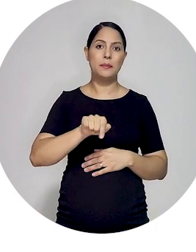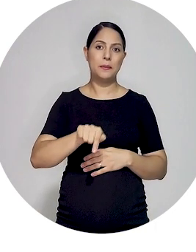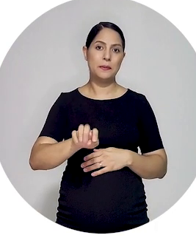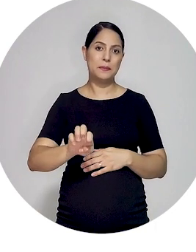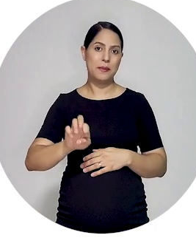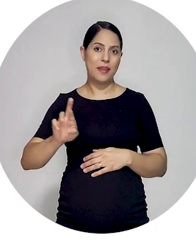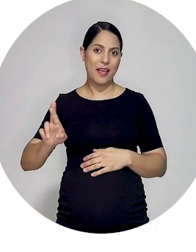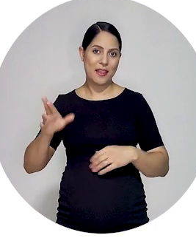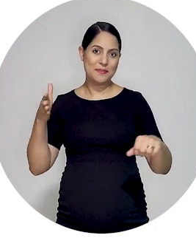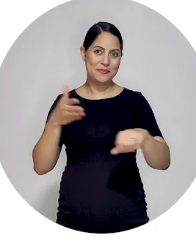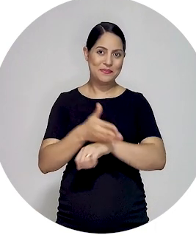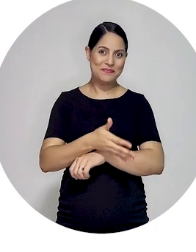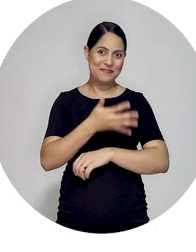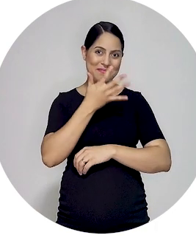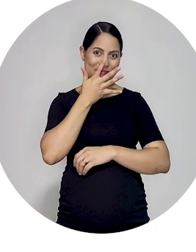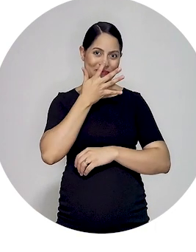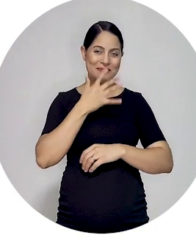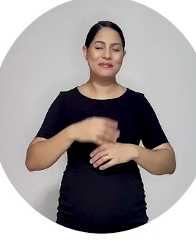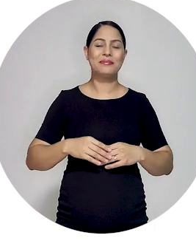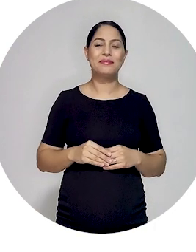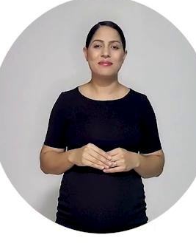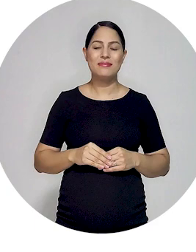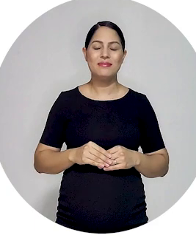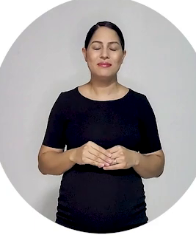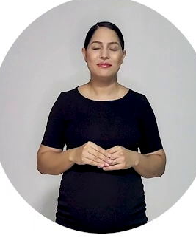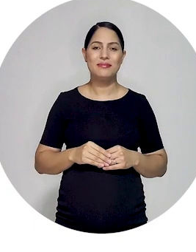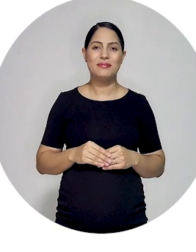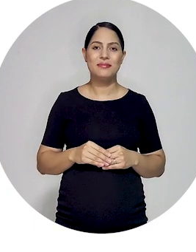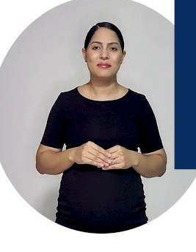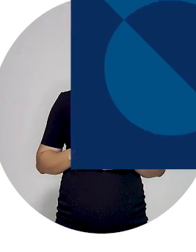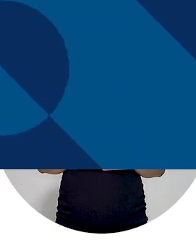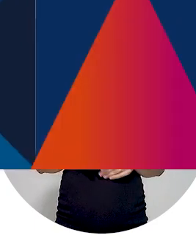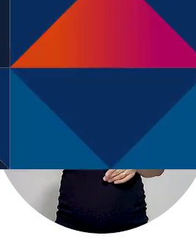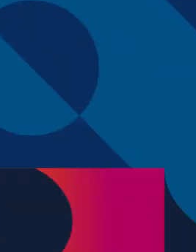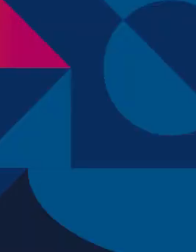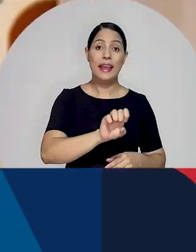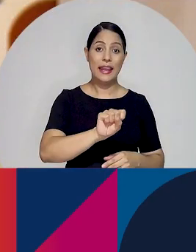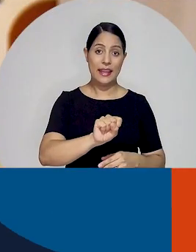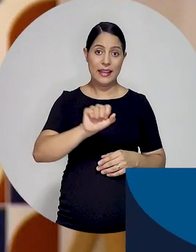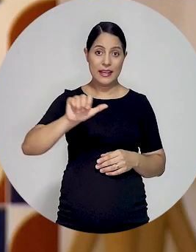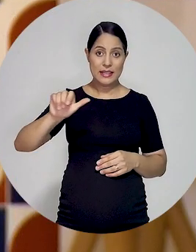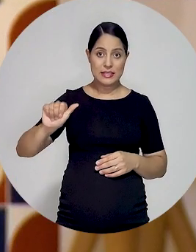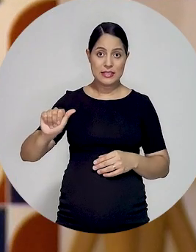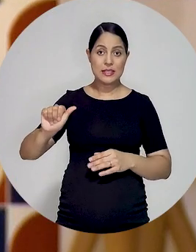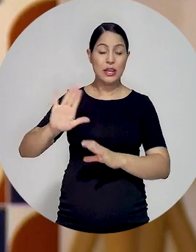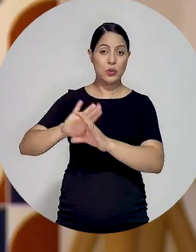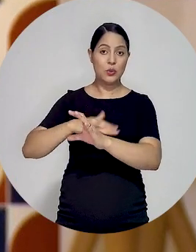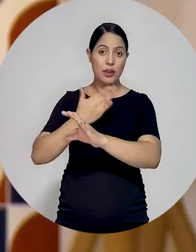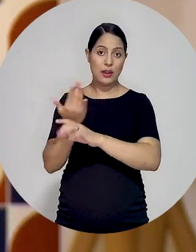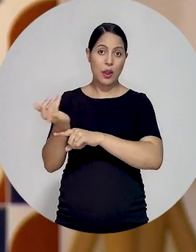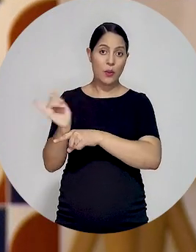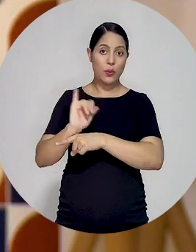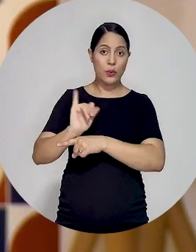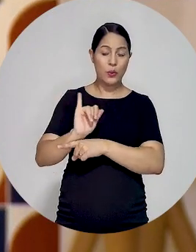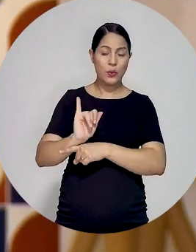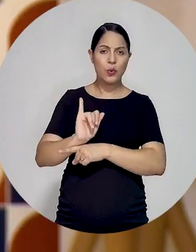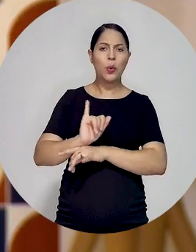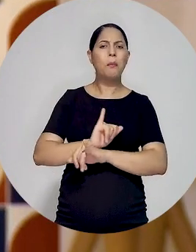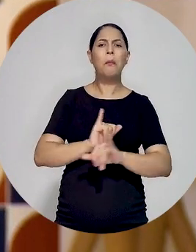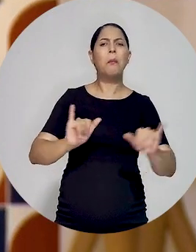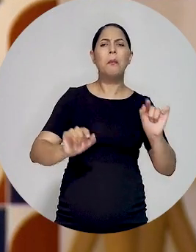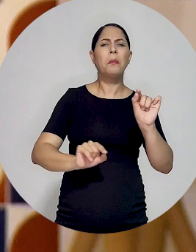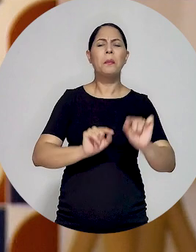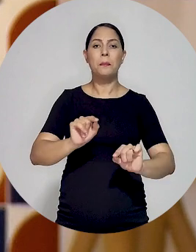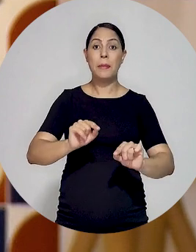Brasil. Acesse em oab.org.br e fique por dentro. A Escola Superior de Advocacia